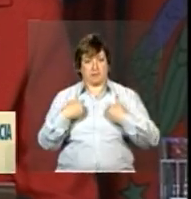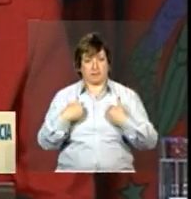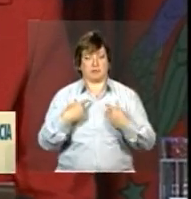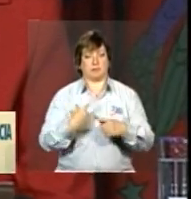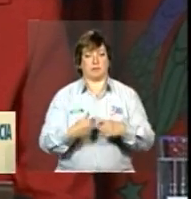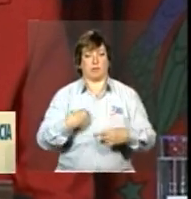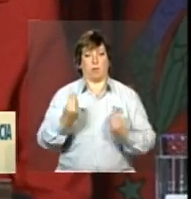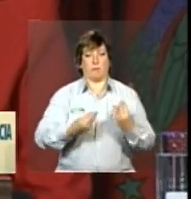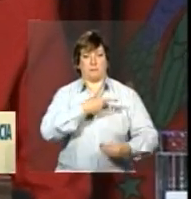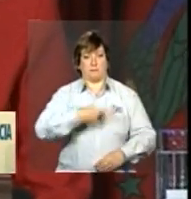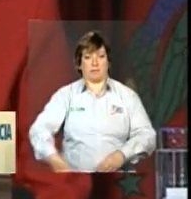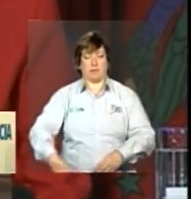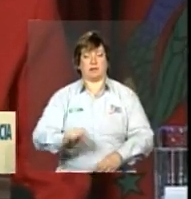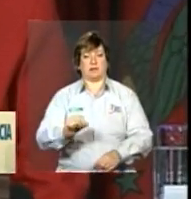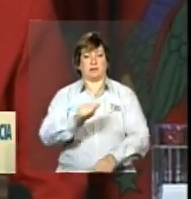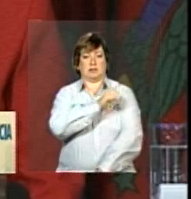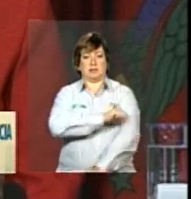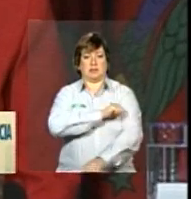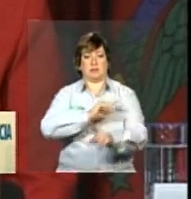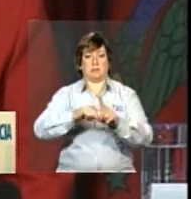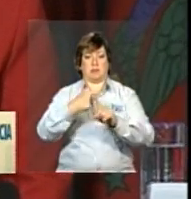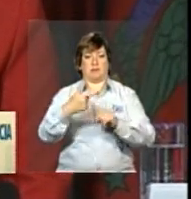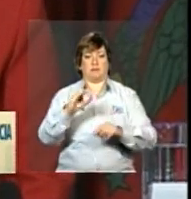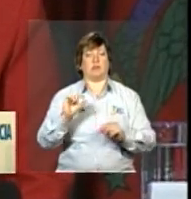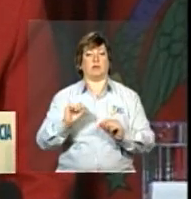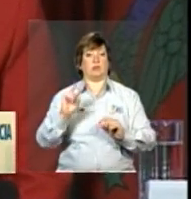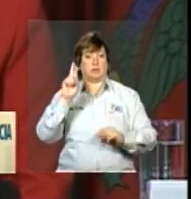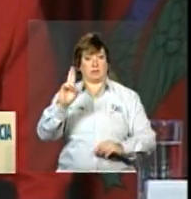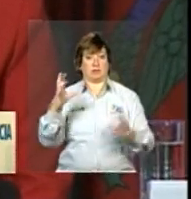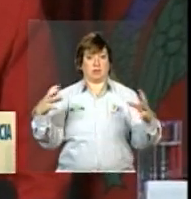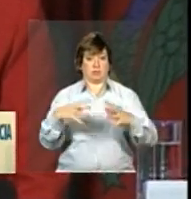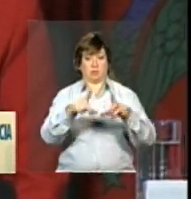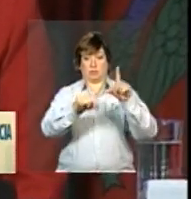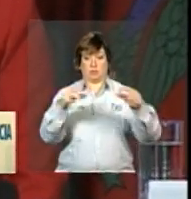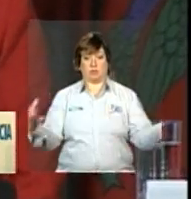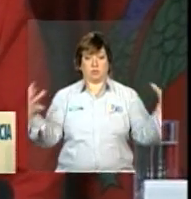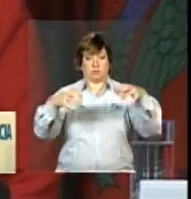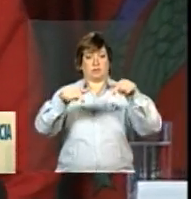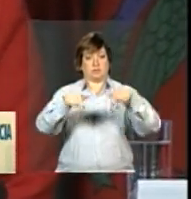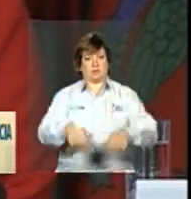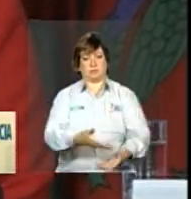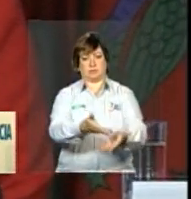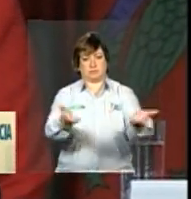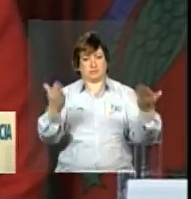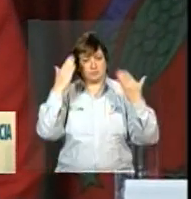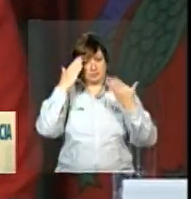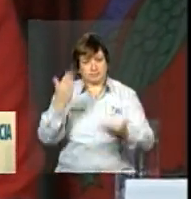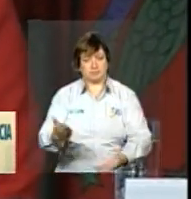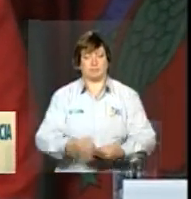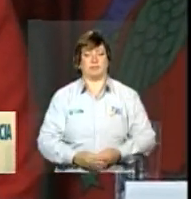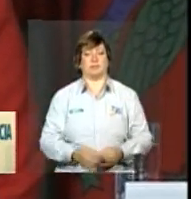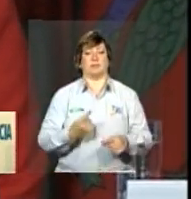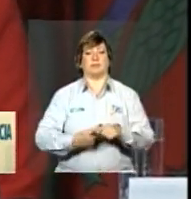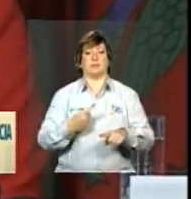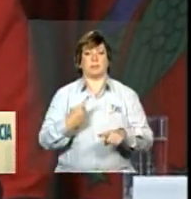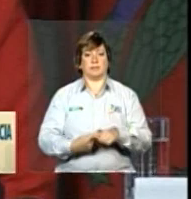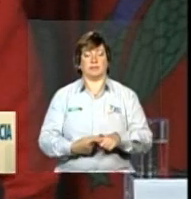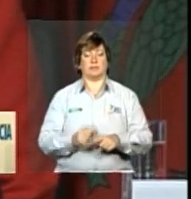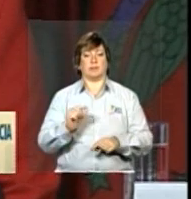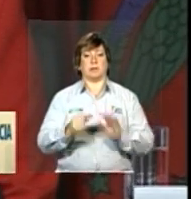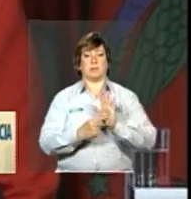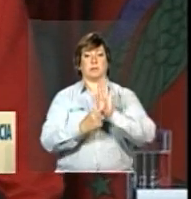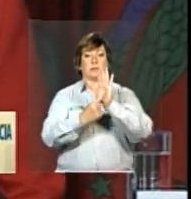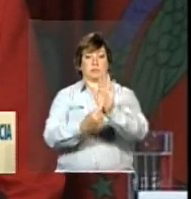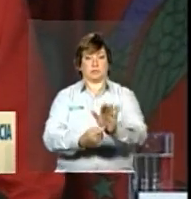delegações, as representações das delegações aqui presentes. A expressiva liderança mundial